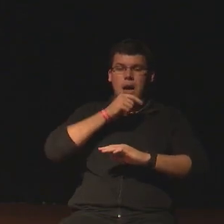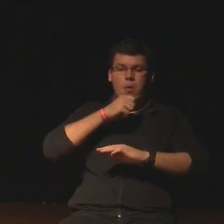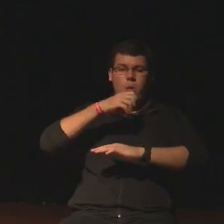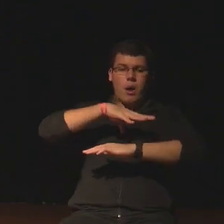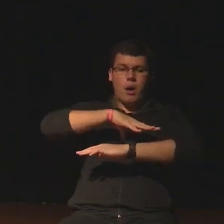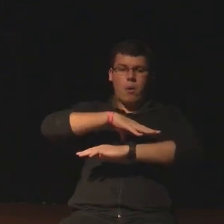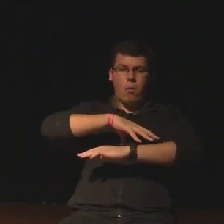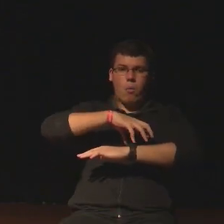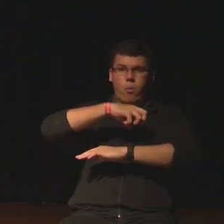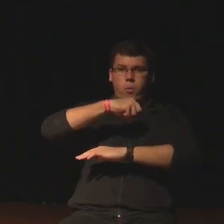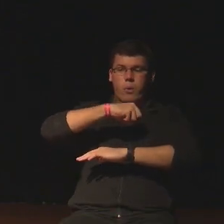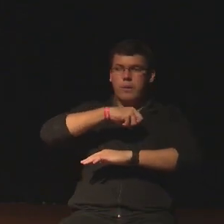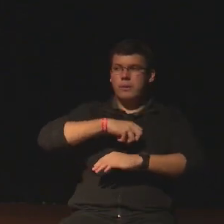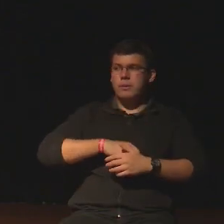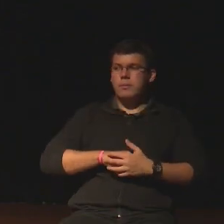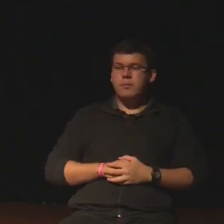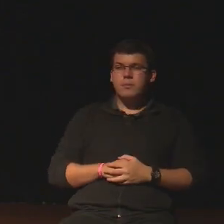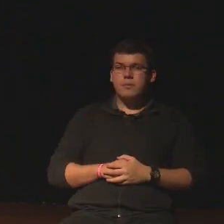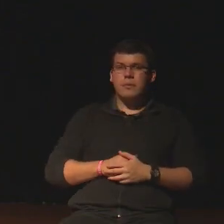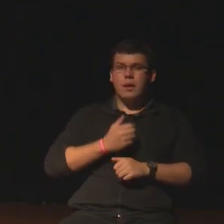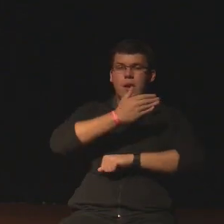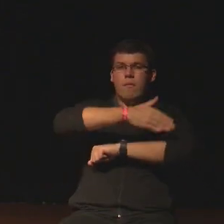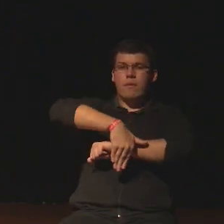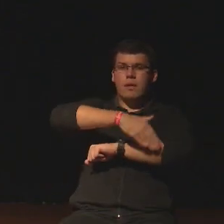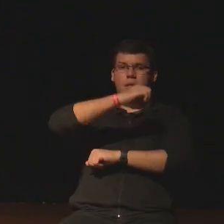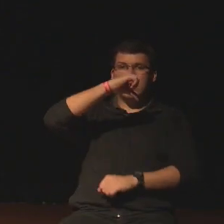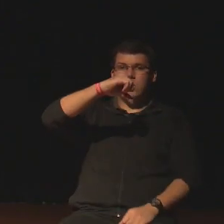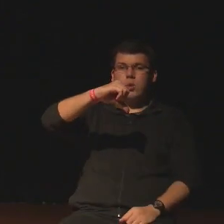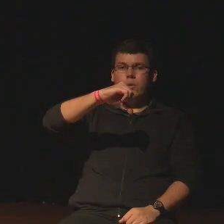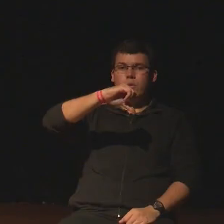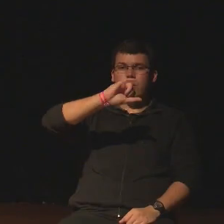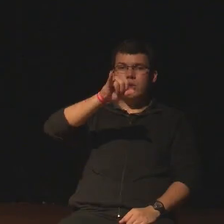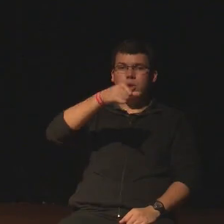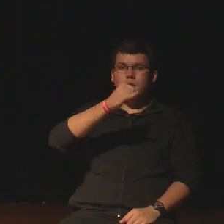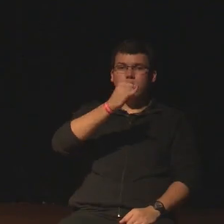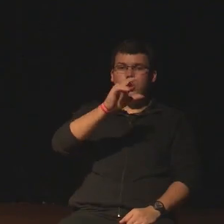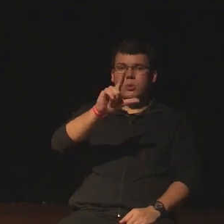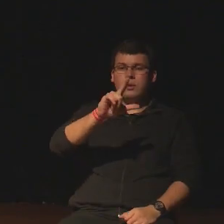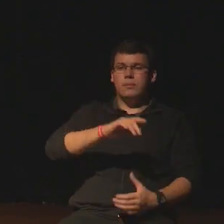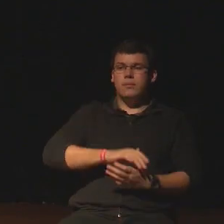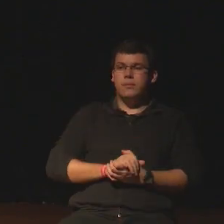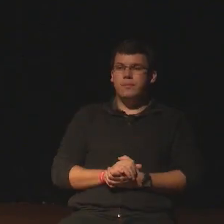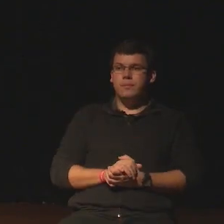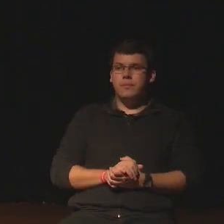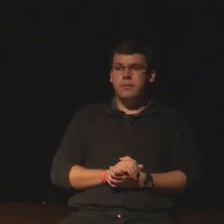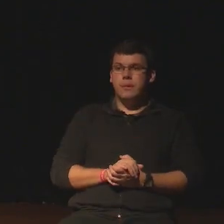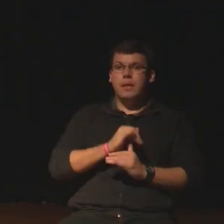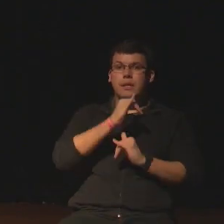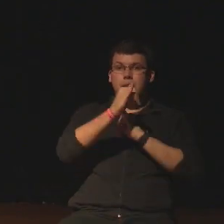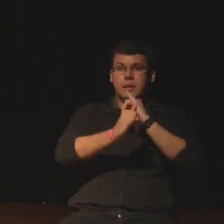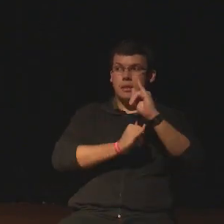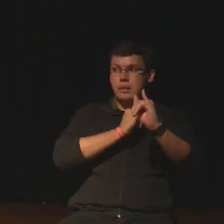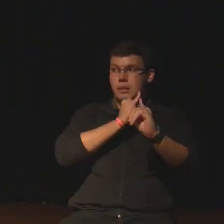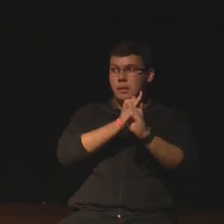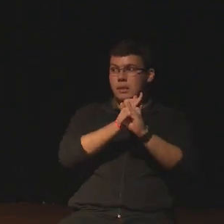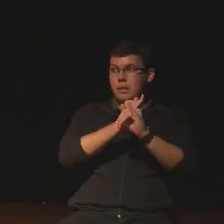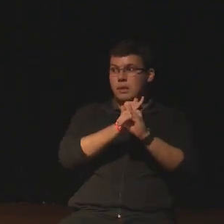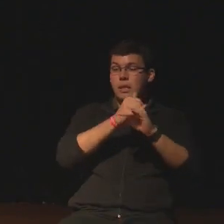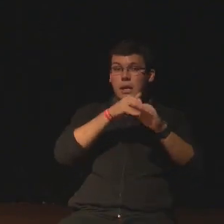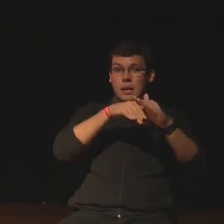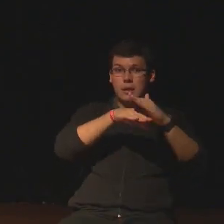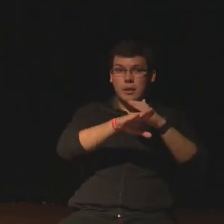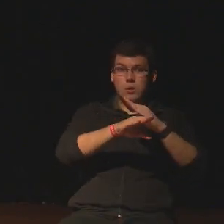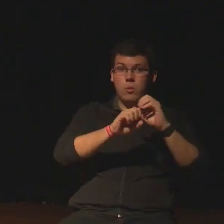infiltração, na Avenida 9 de Julho. Se vocês acessarem a plataforma Participe Mais, vai dar